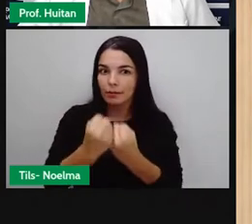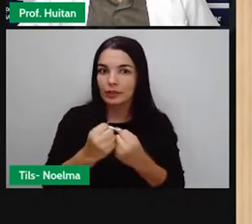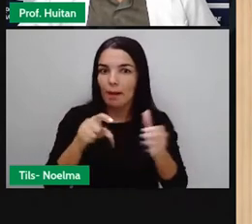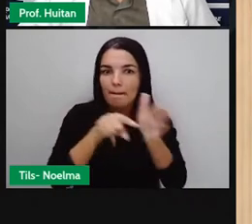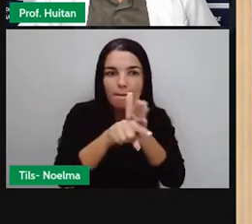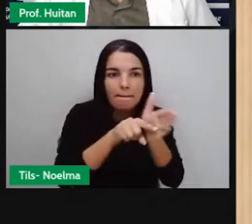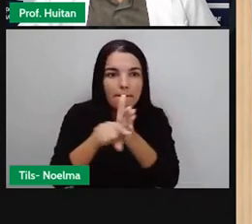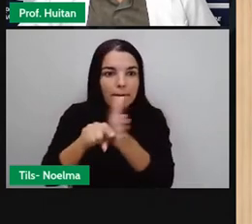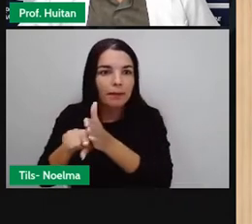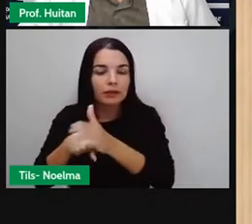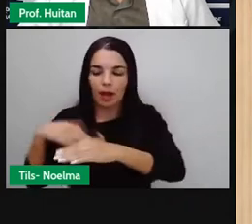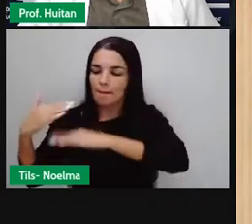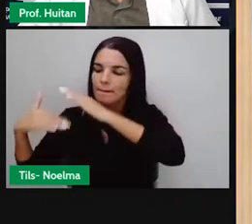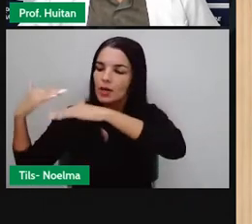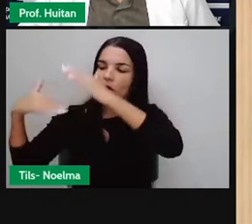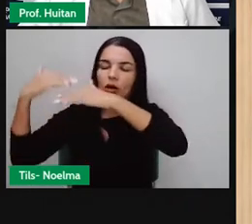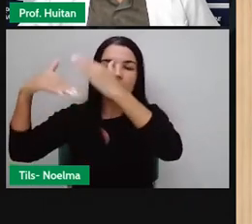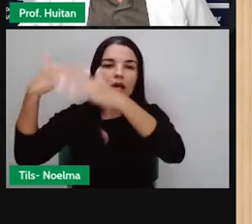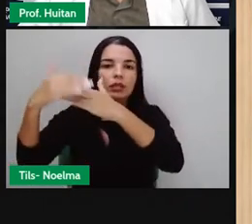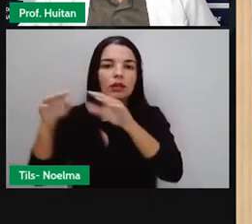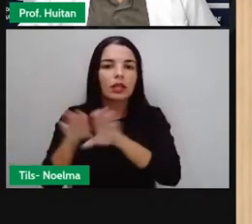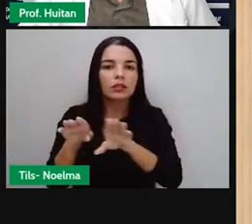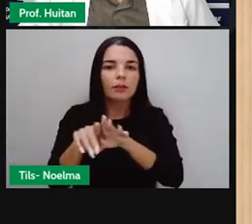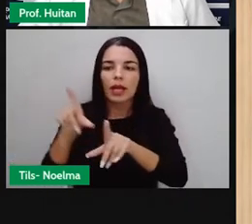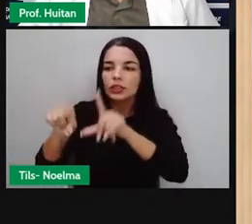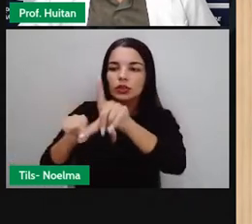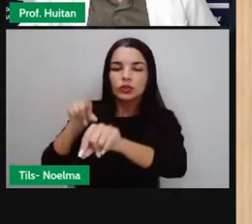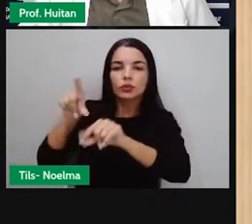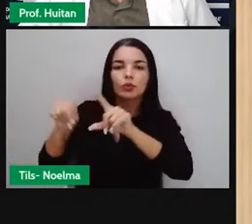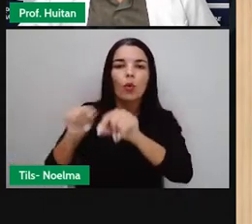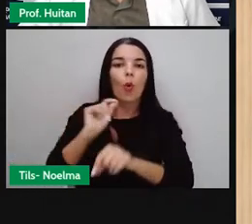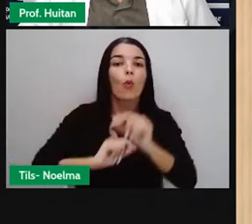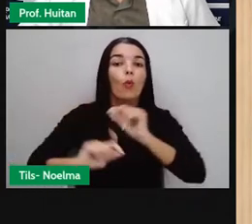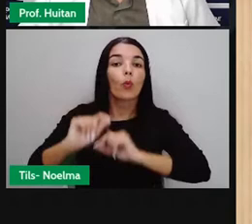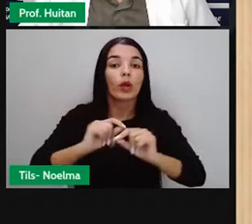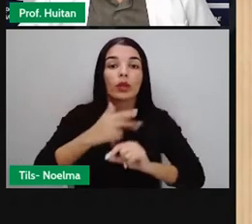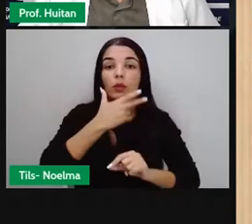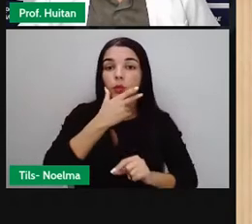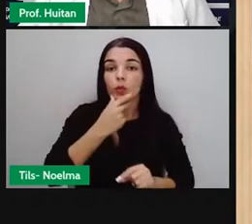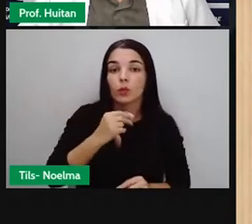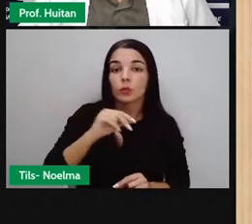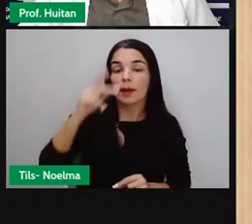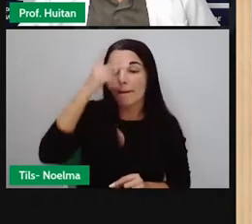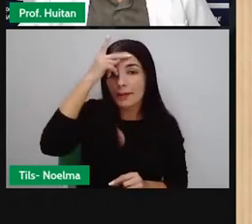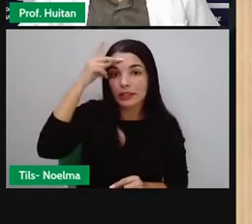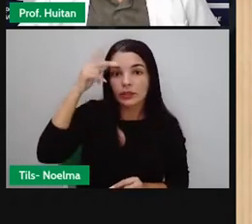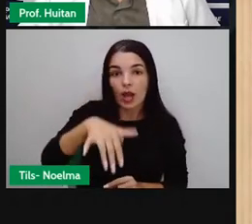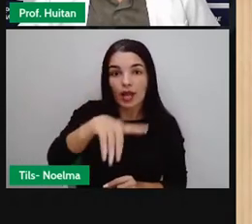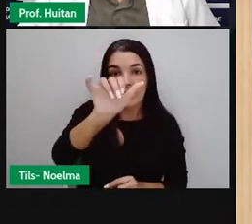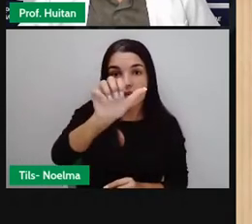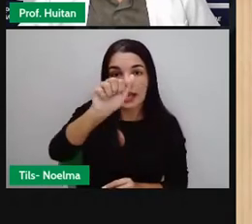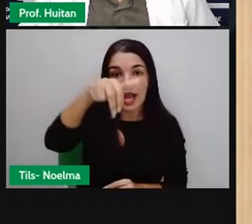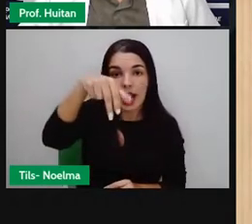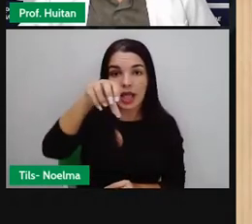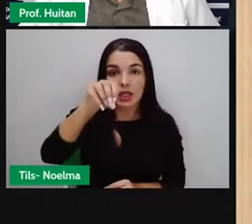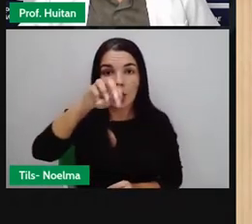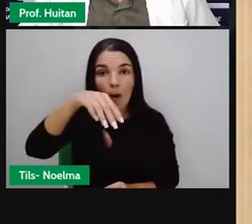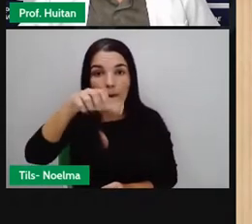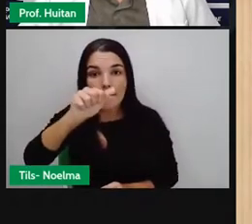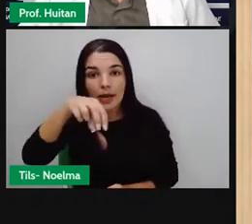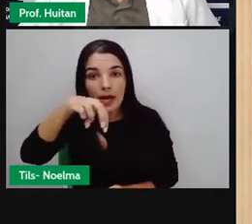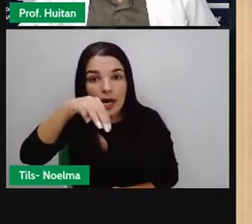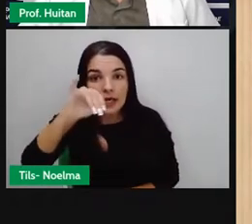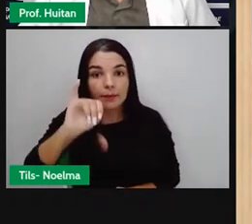de progresso e desenvolvimento definida por aqueles que os Yanomami, com intuição profética